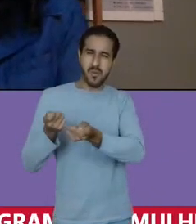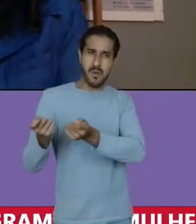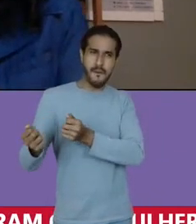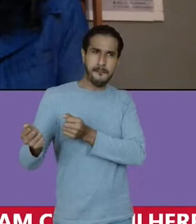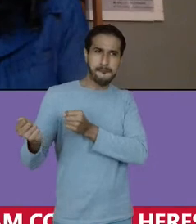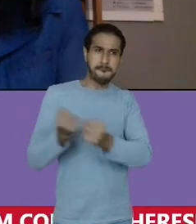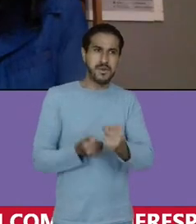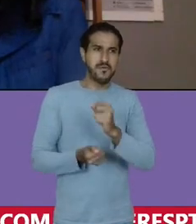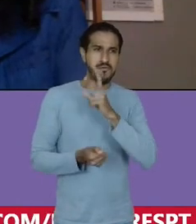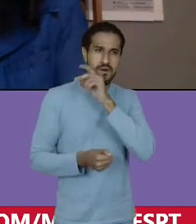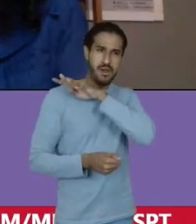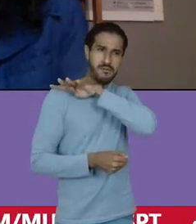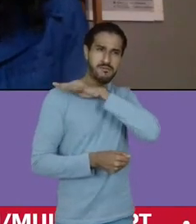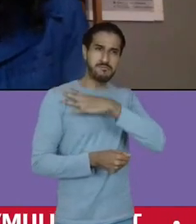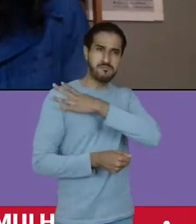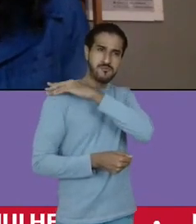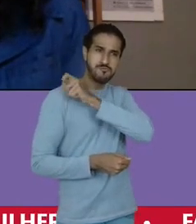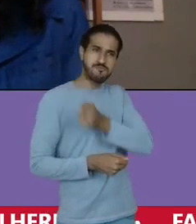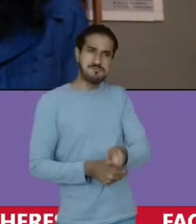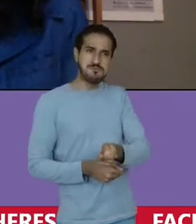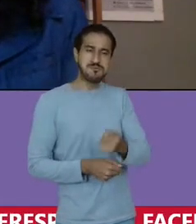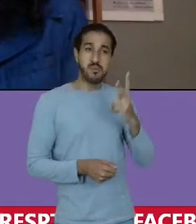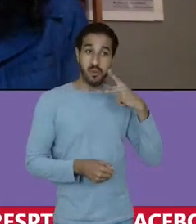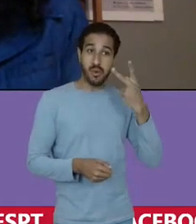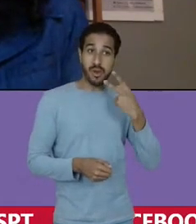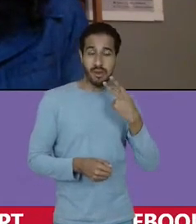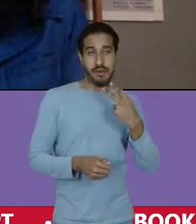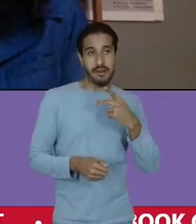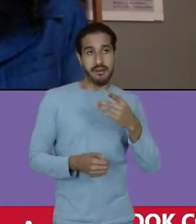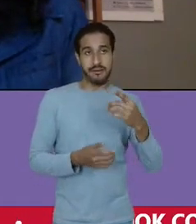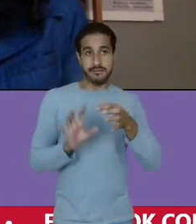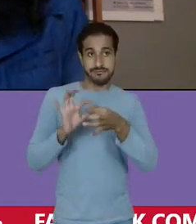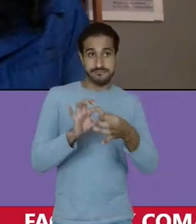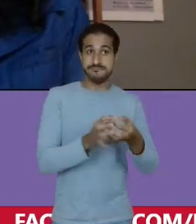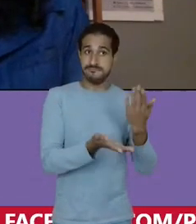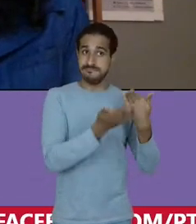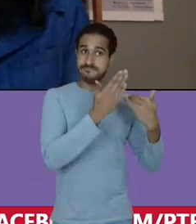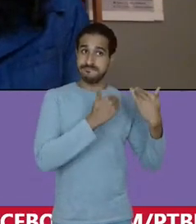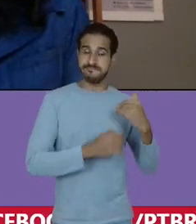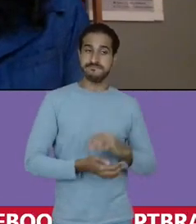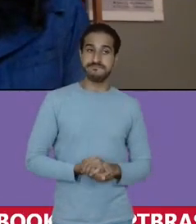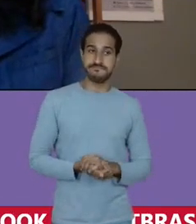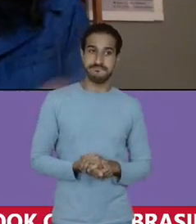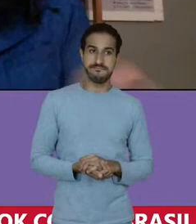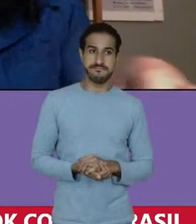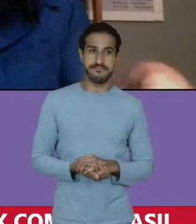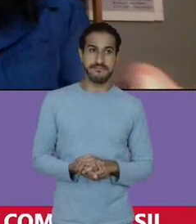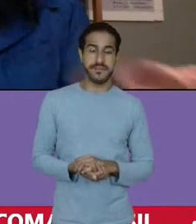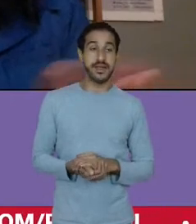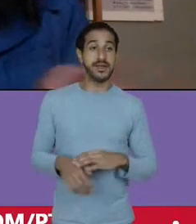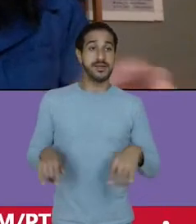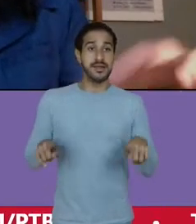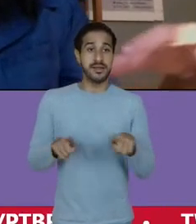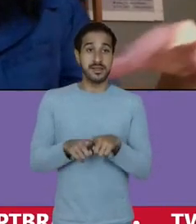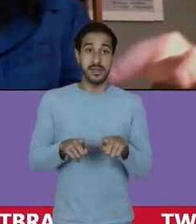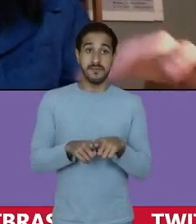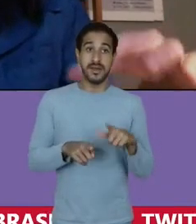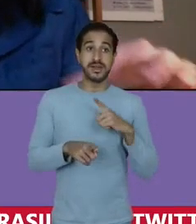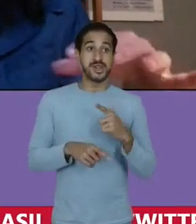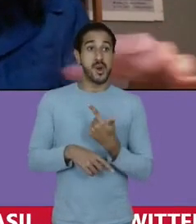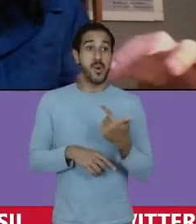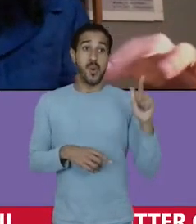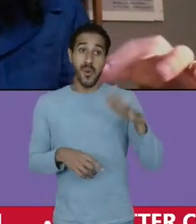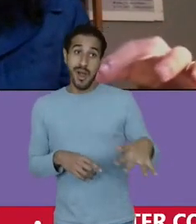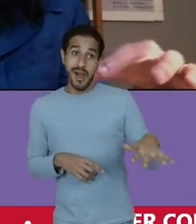dominação política e militar que estava colocada ali. E, por outro lado, havia um